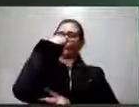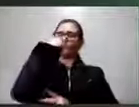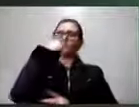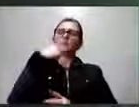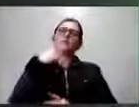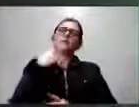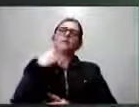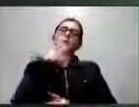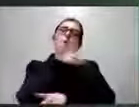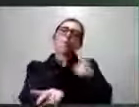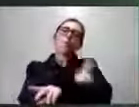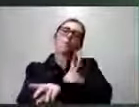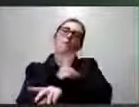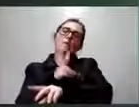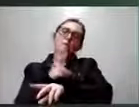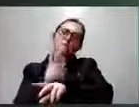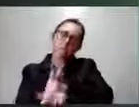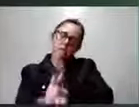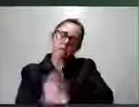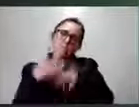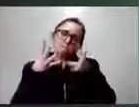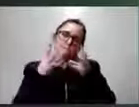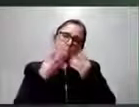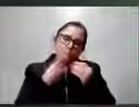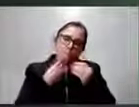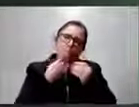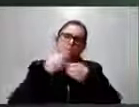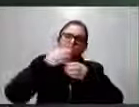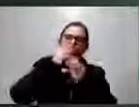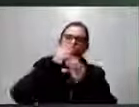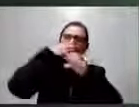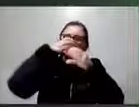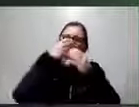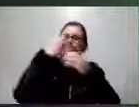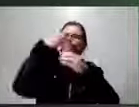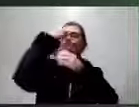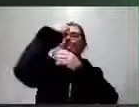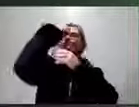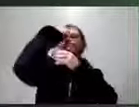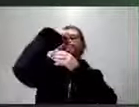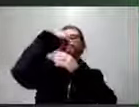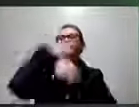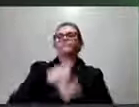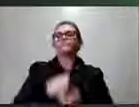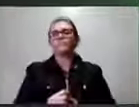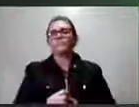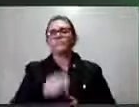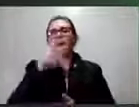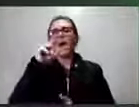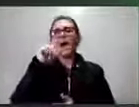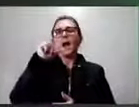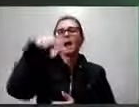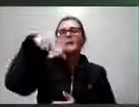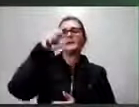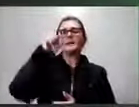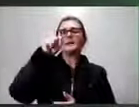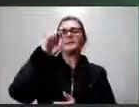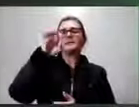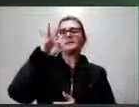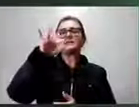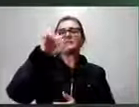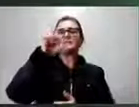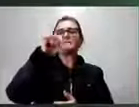de rotação e de translação que acontecem ou que o anestesista causa ali na